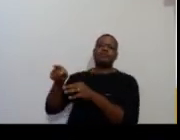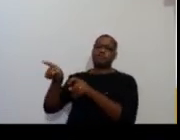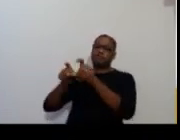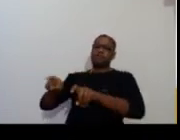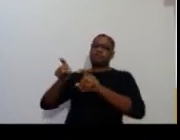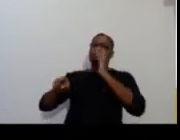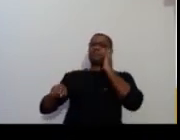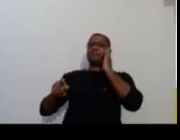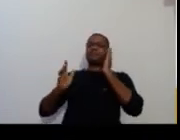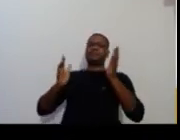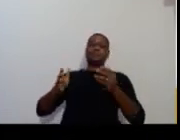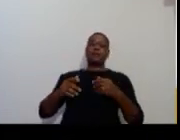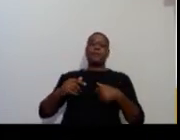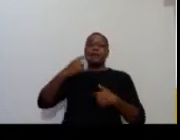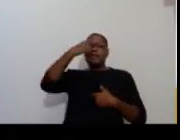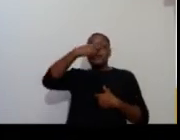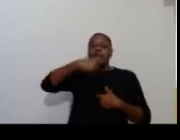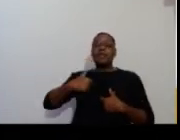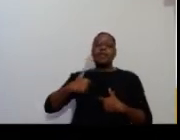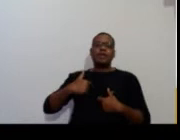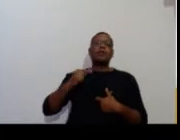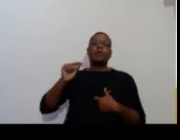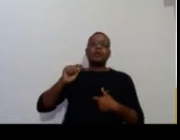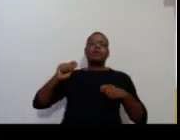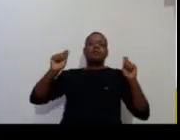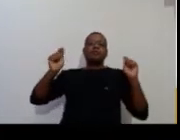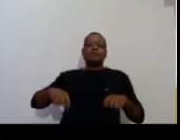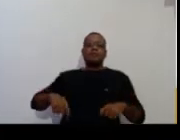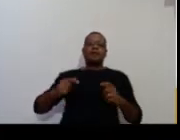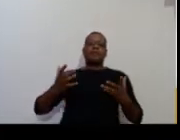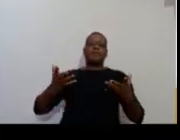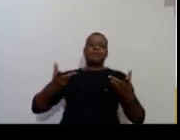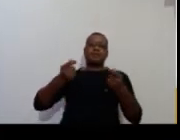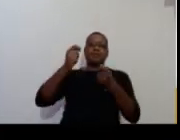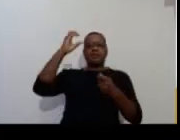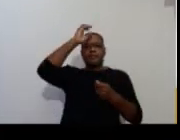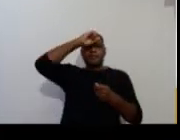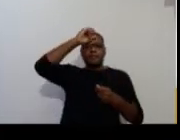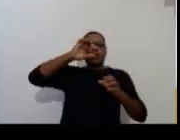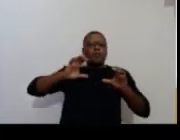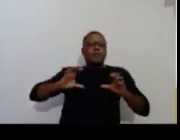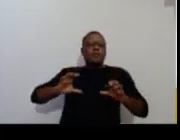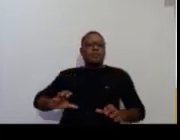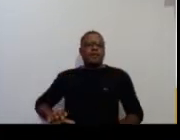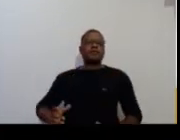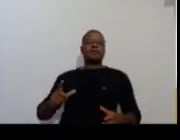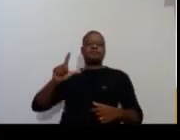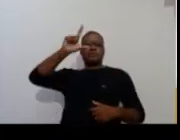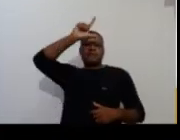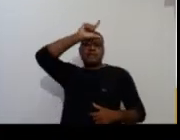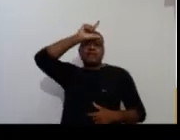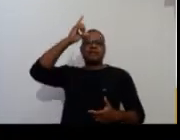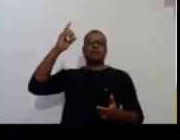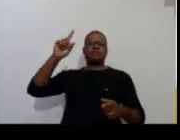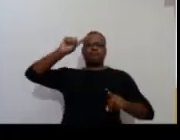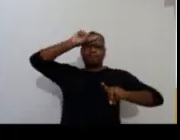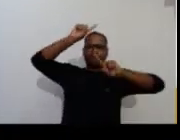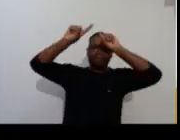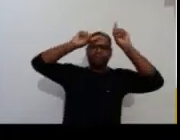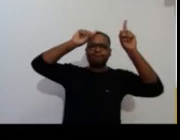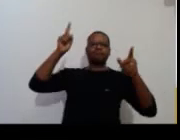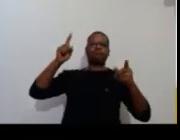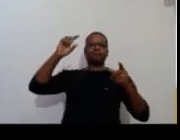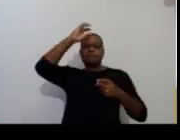que ter habilidades para aprender comportamentais, de liderança, de criatividade, de